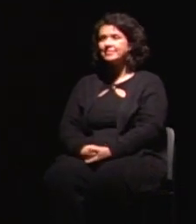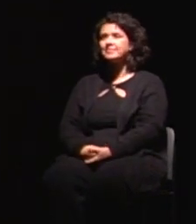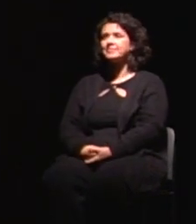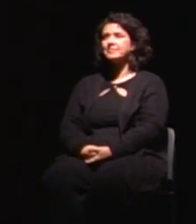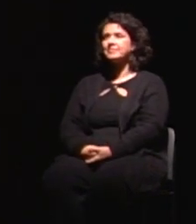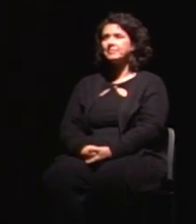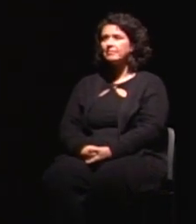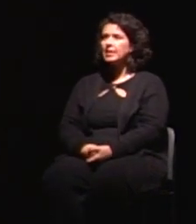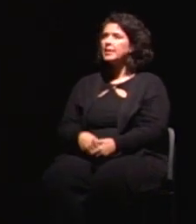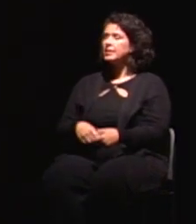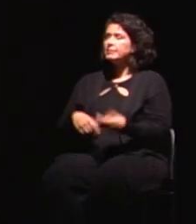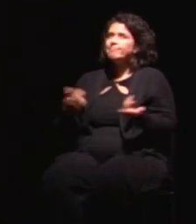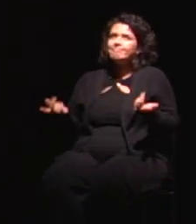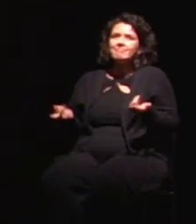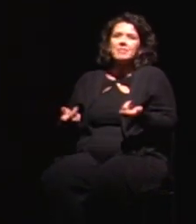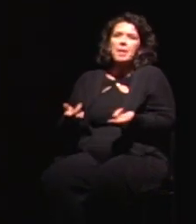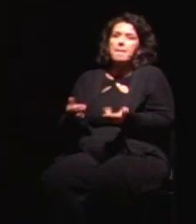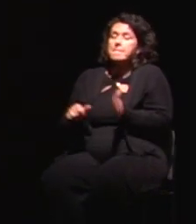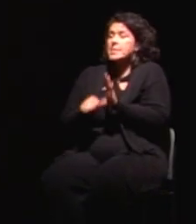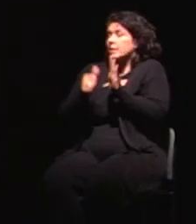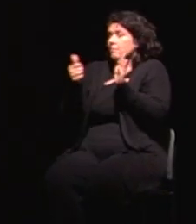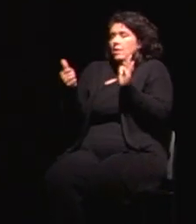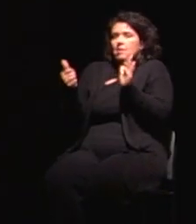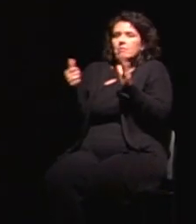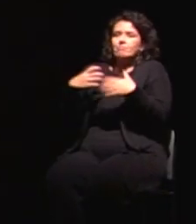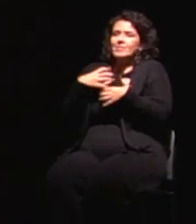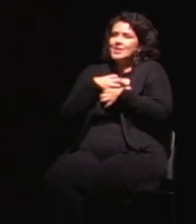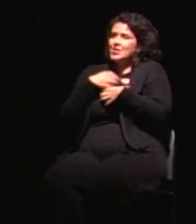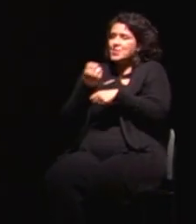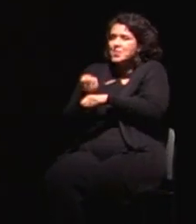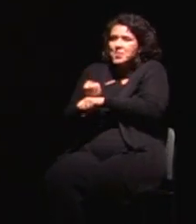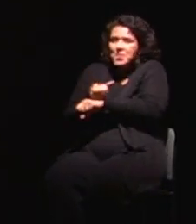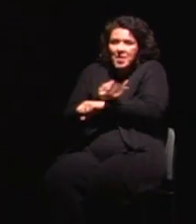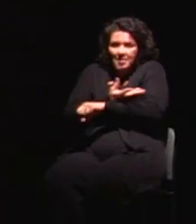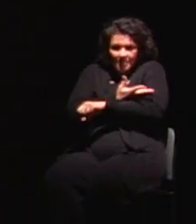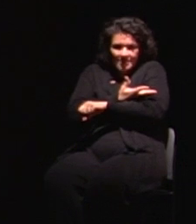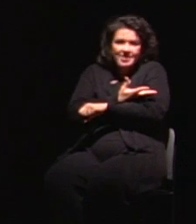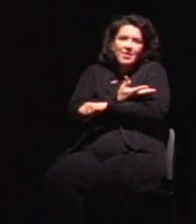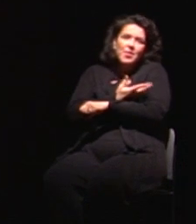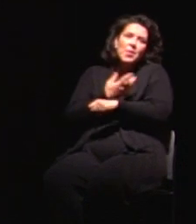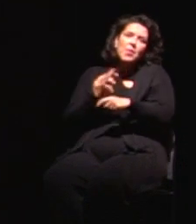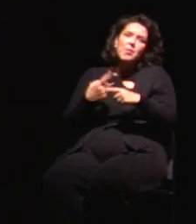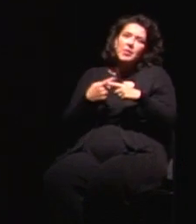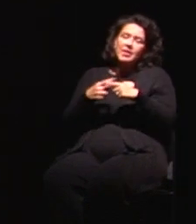Primeiro, uma grande emoção de estar aqui com a Estefânia presente.